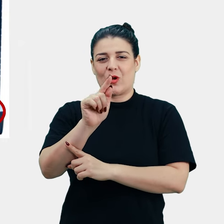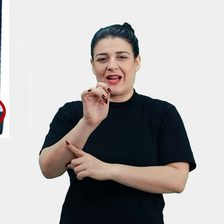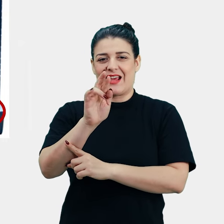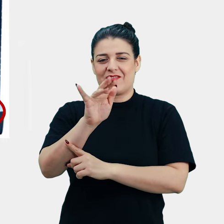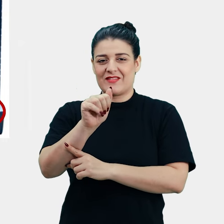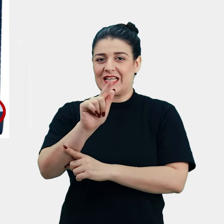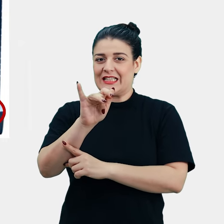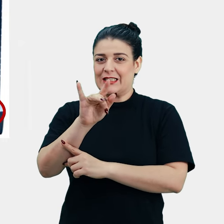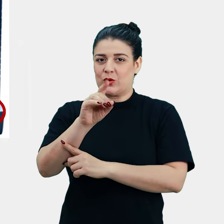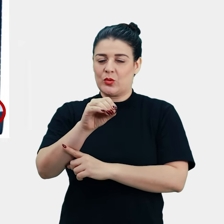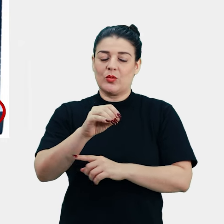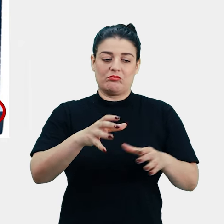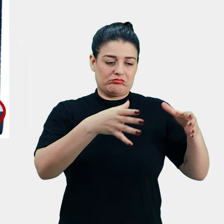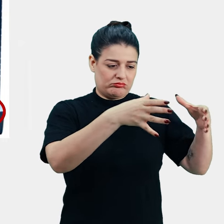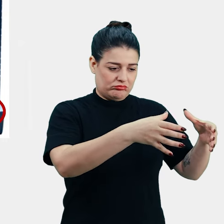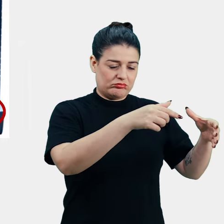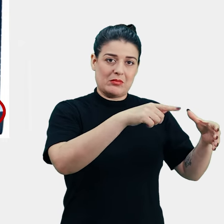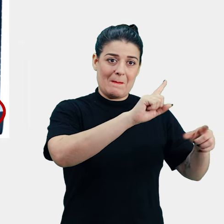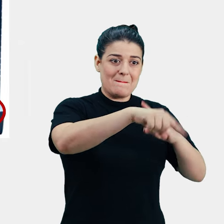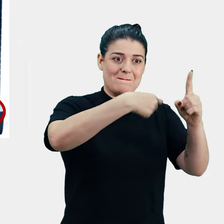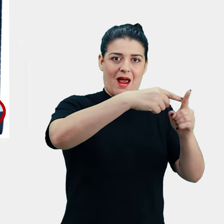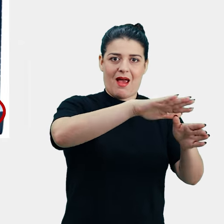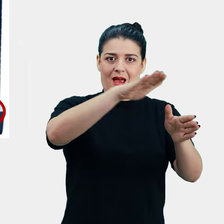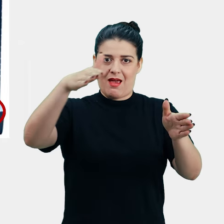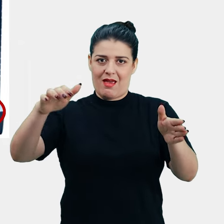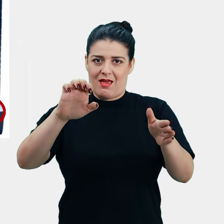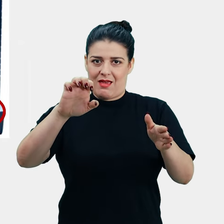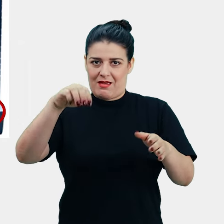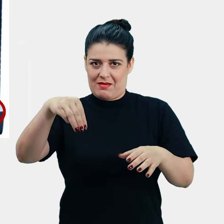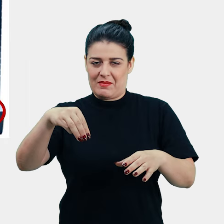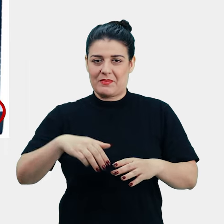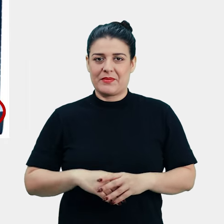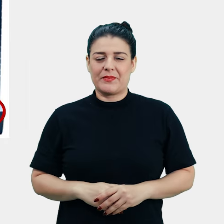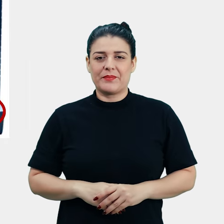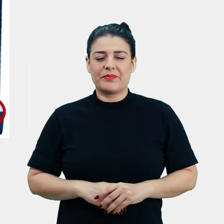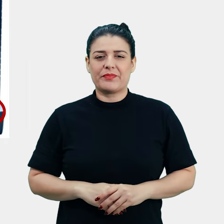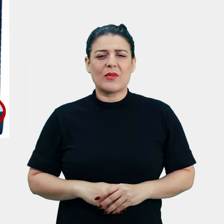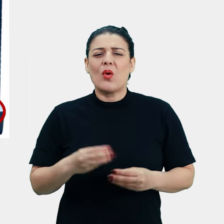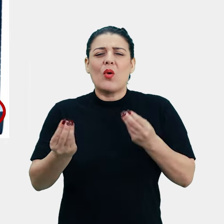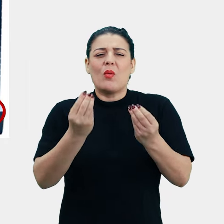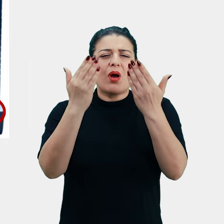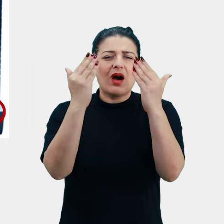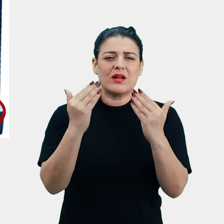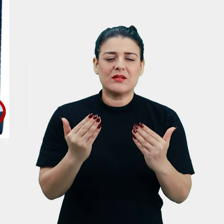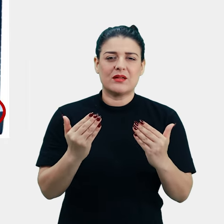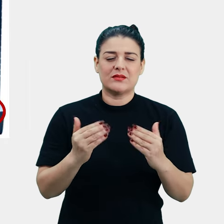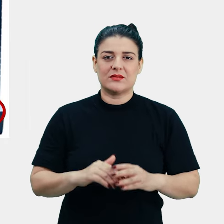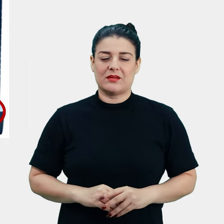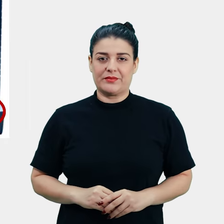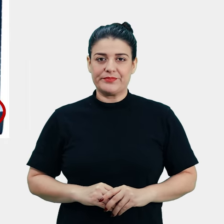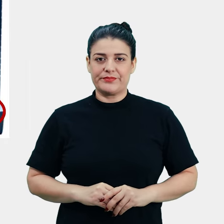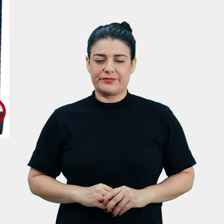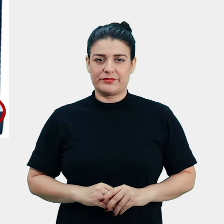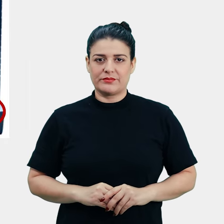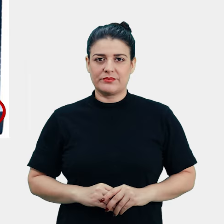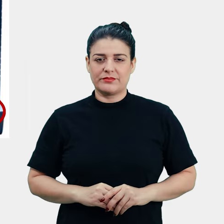a um cromatógrafo, né, com fase líquida. E como vão ser essas análises, né?